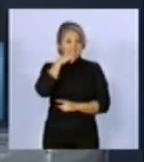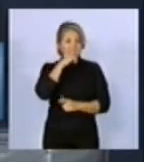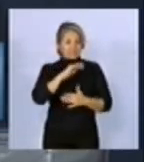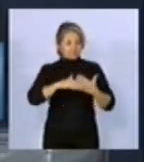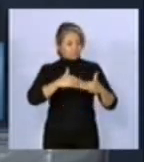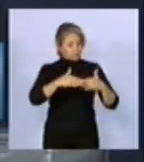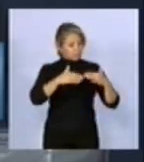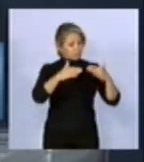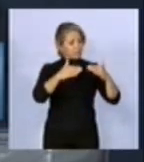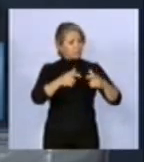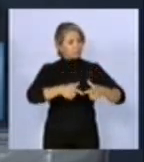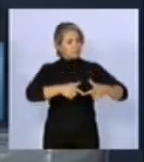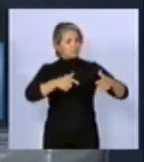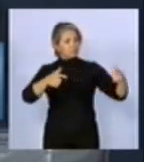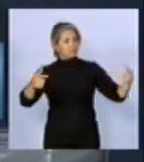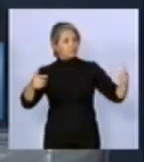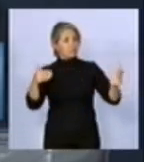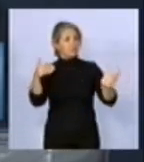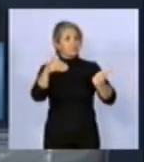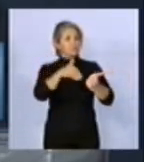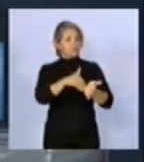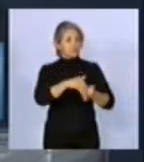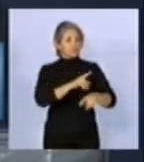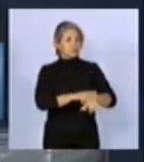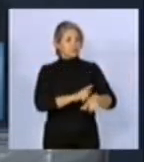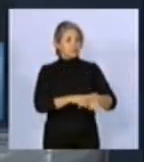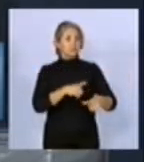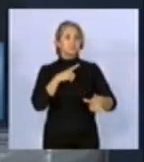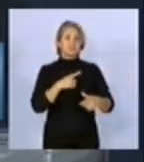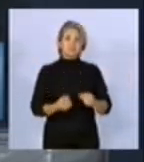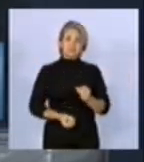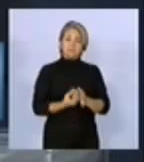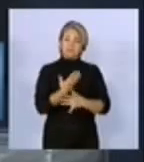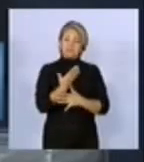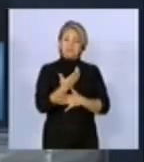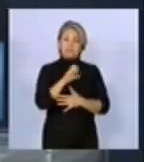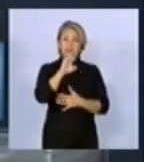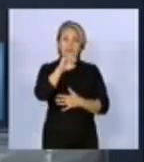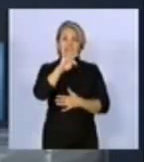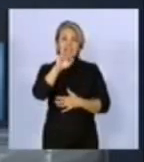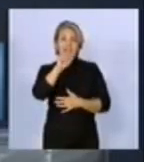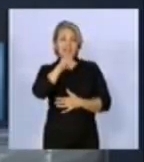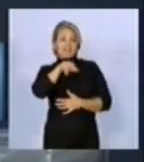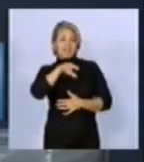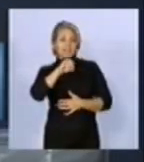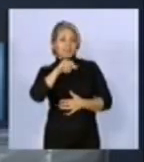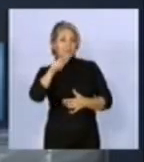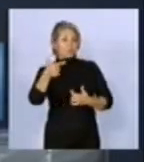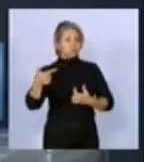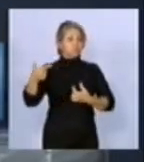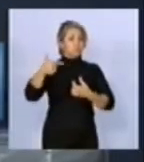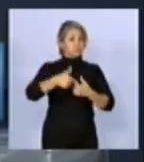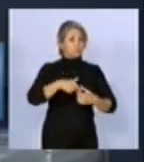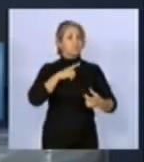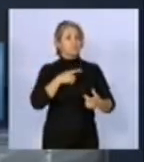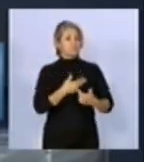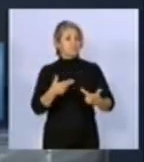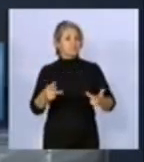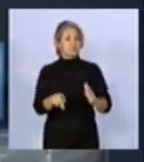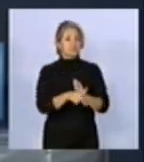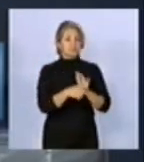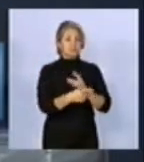crescimento e ao final do seu ciclo produz ainda o etanol combustível ao qual expele muito menos substâncias nocivas na